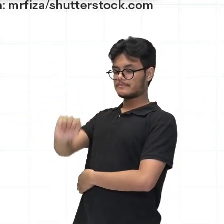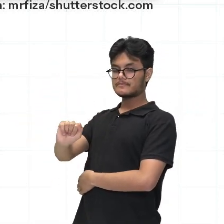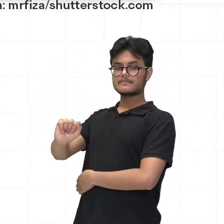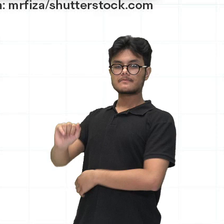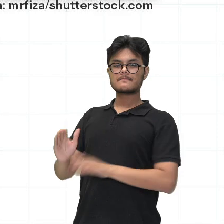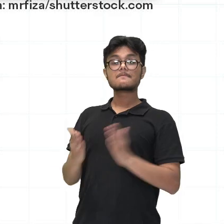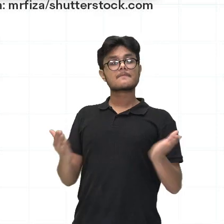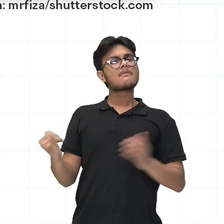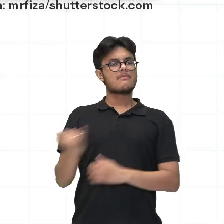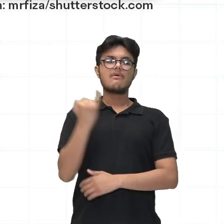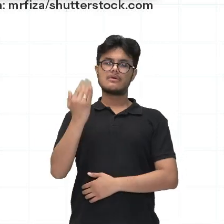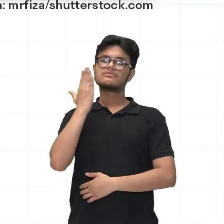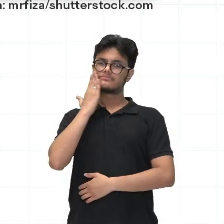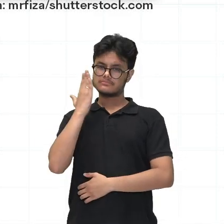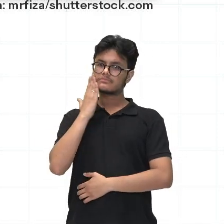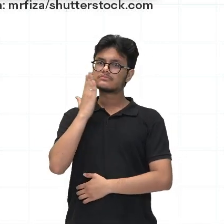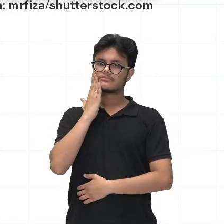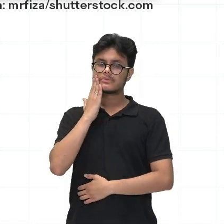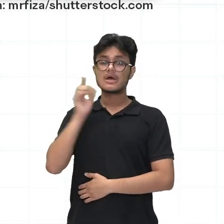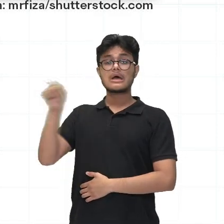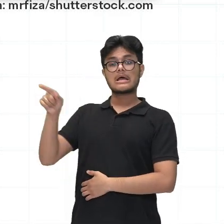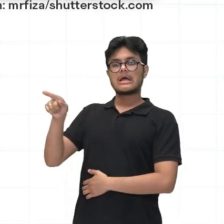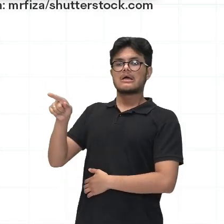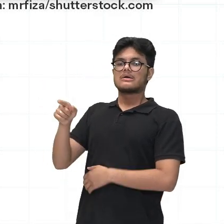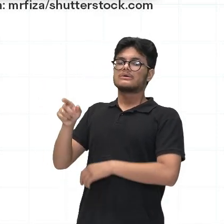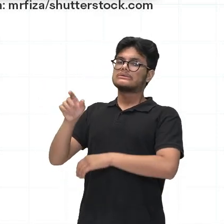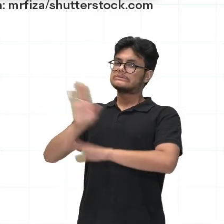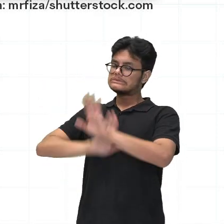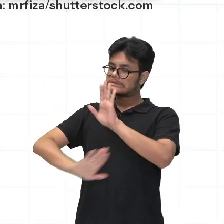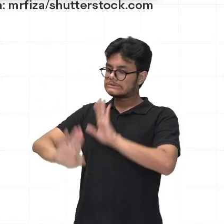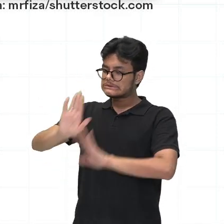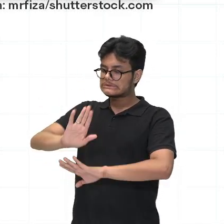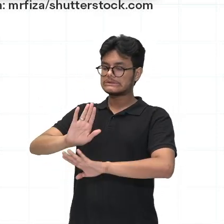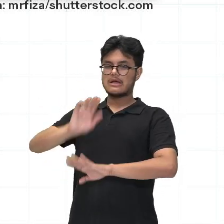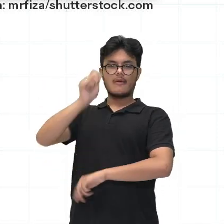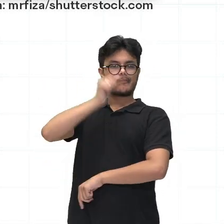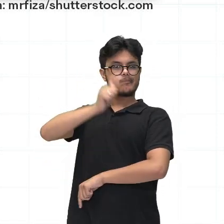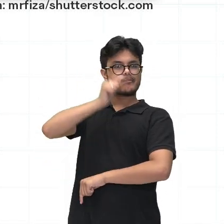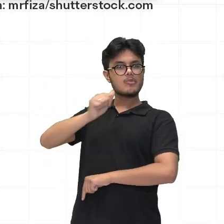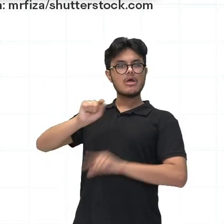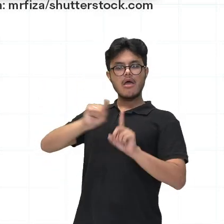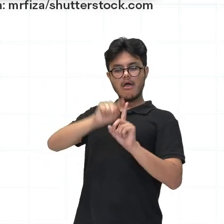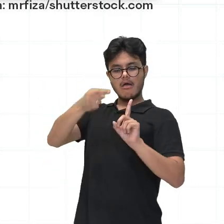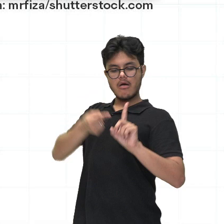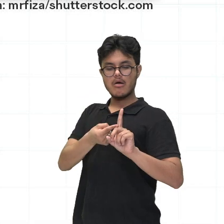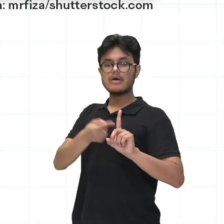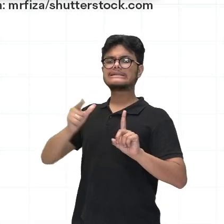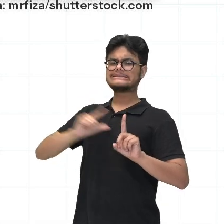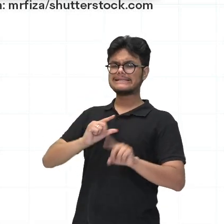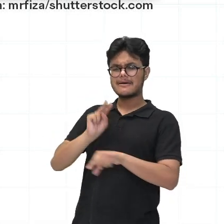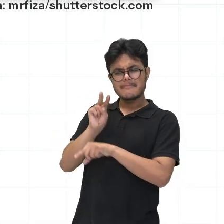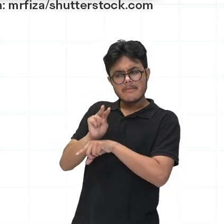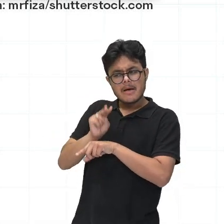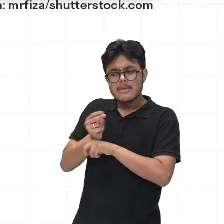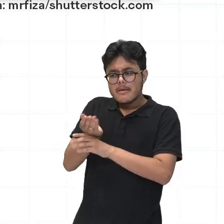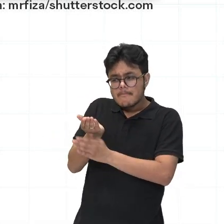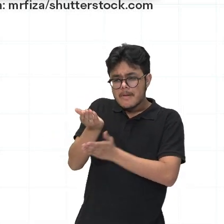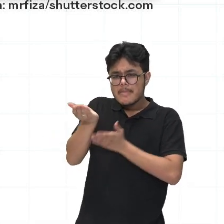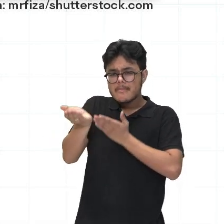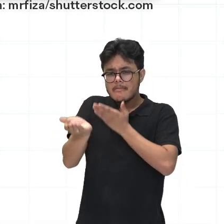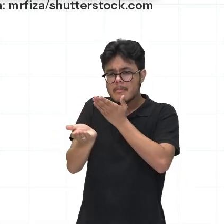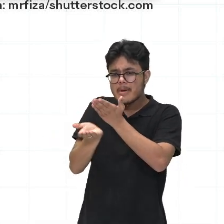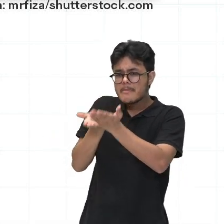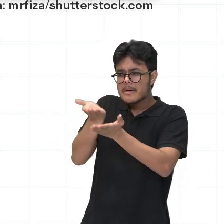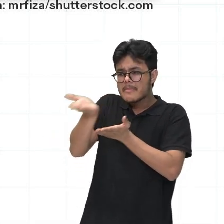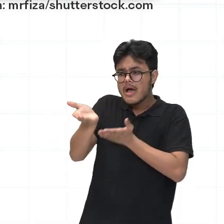isso que é muito importante que as grávidas elas tenham todo o cuidado com o uso